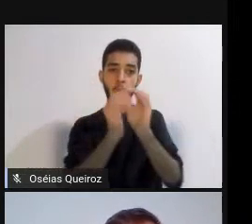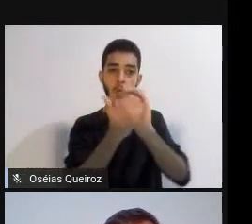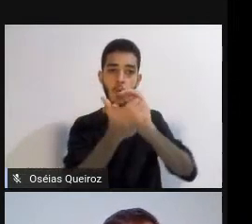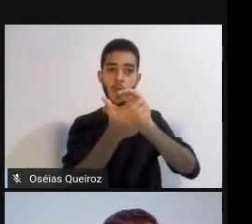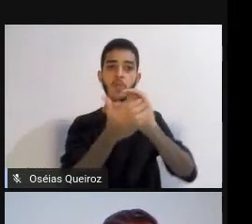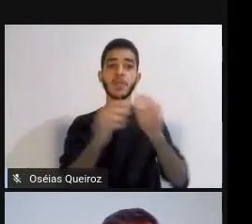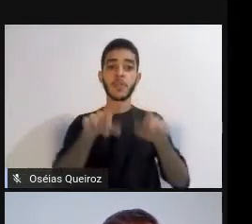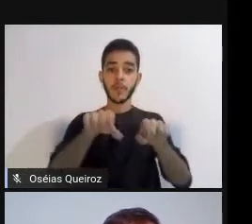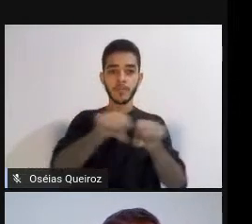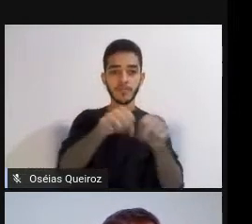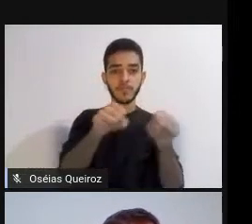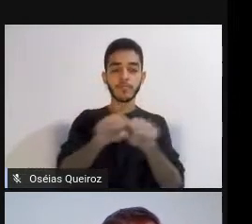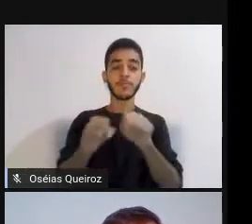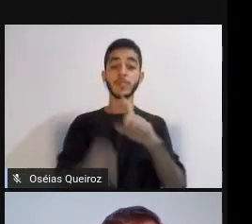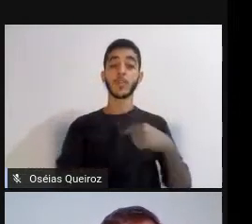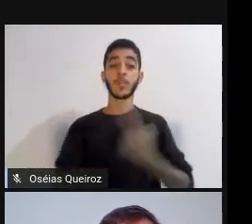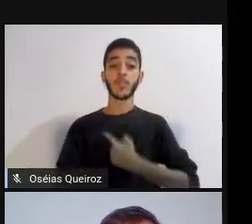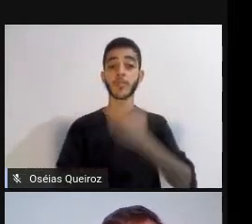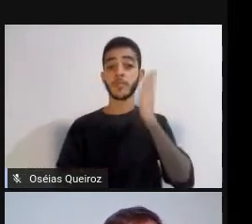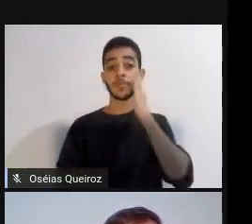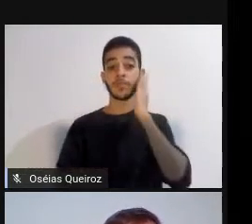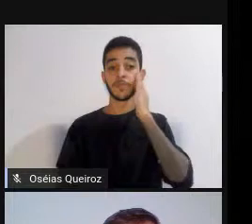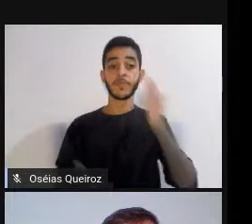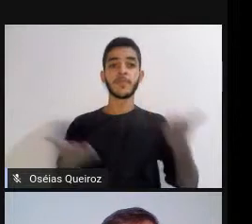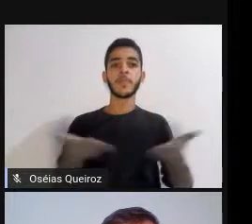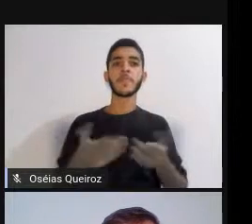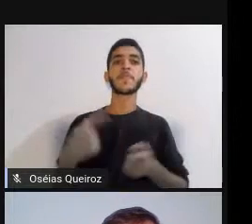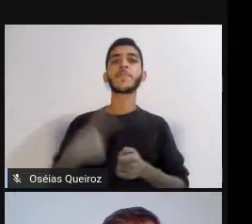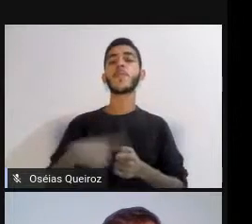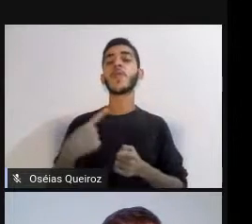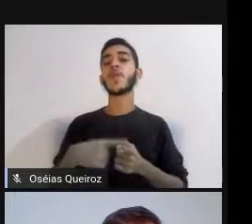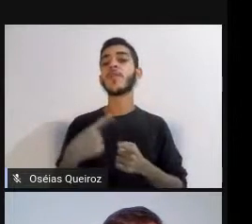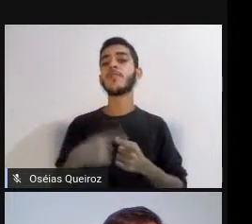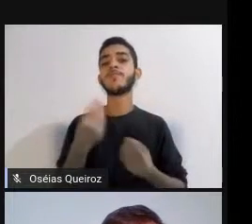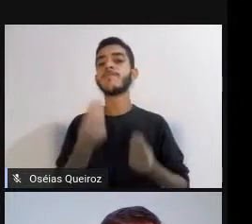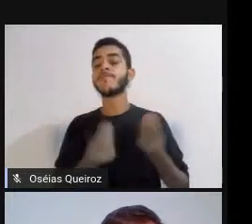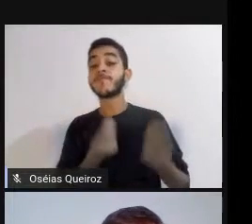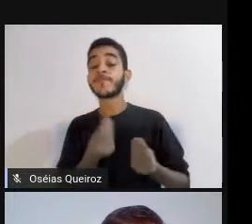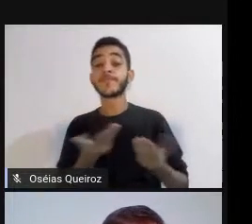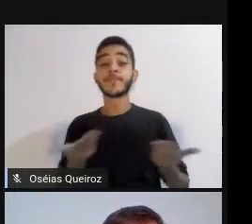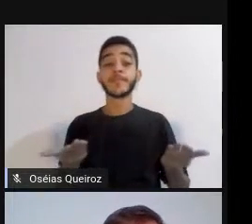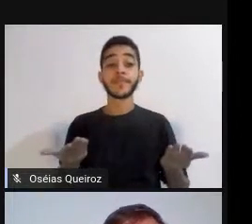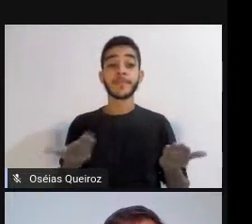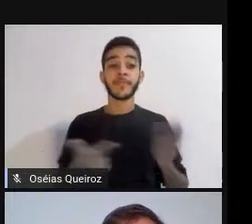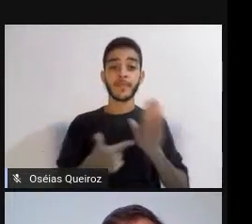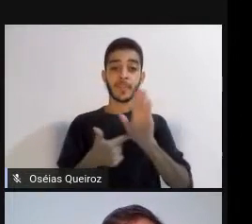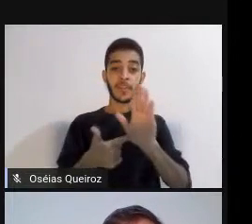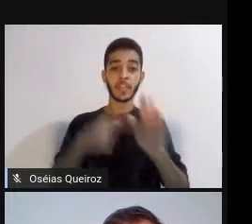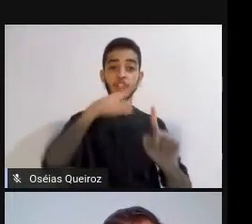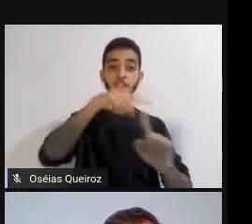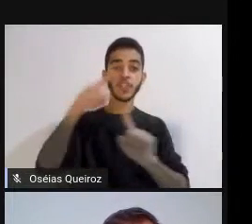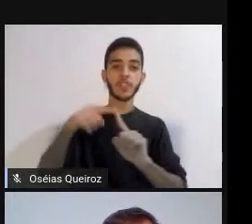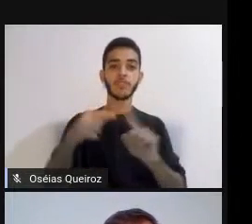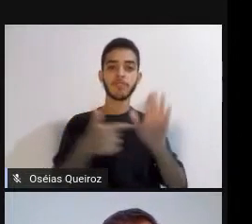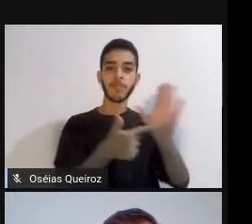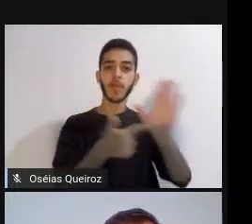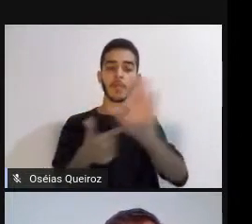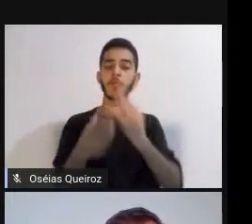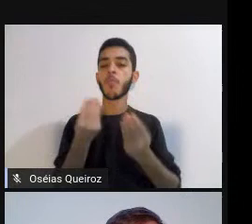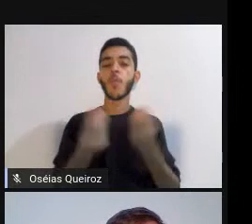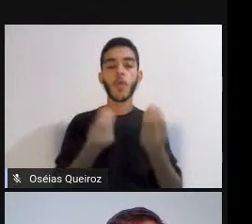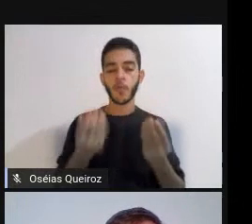fragmentos. Vamos entender daqui a pouco por que eles se apresentam dessas diferentes formas.